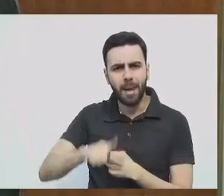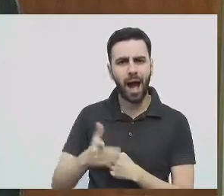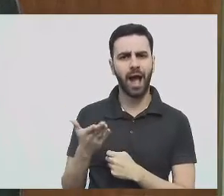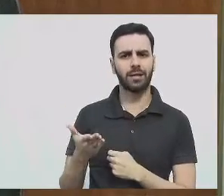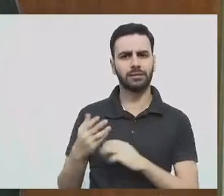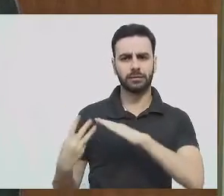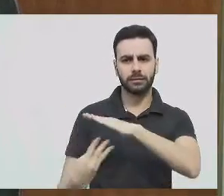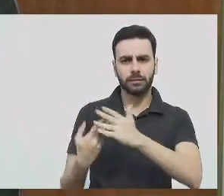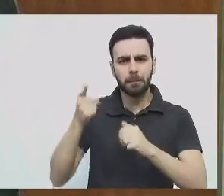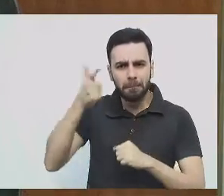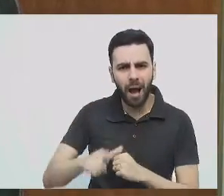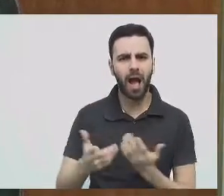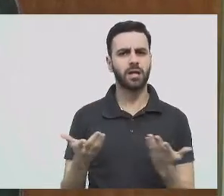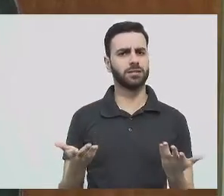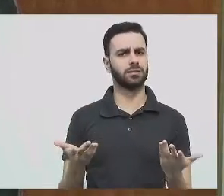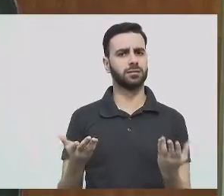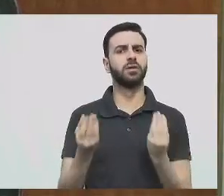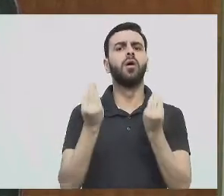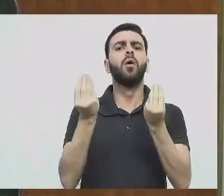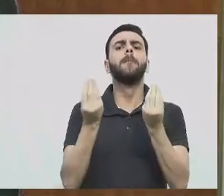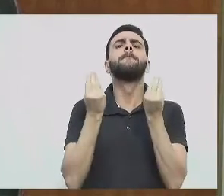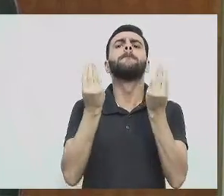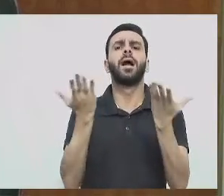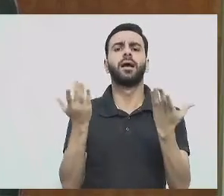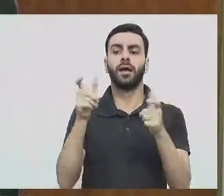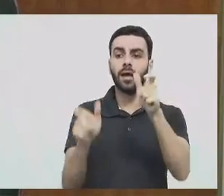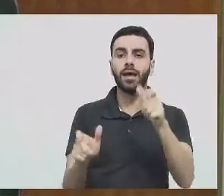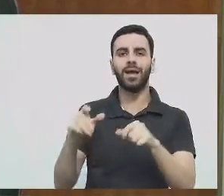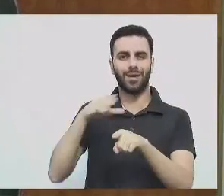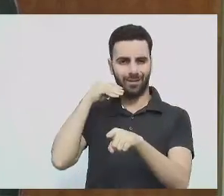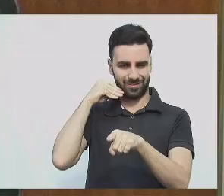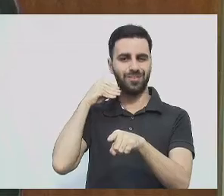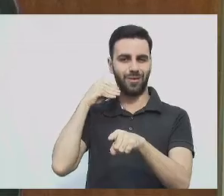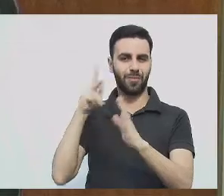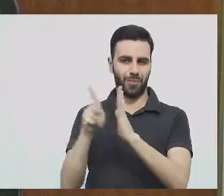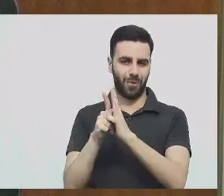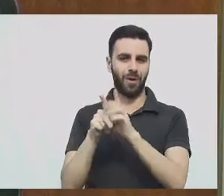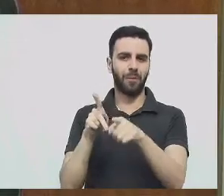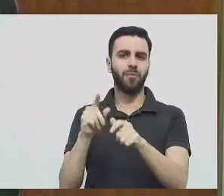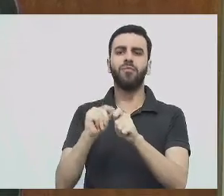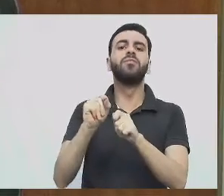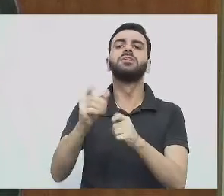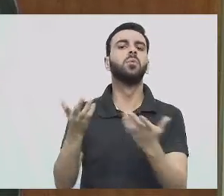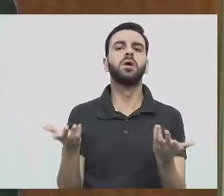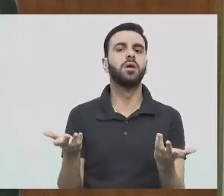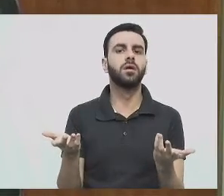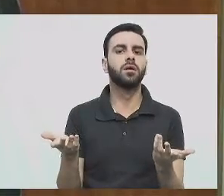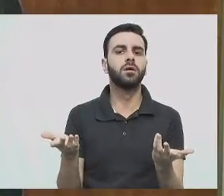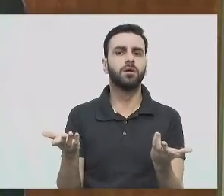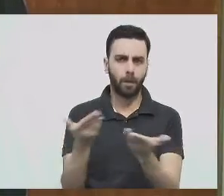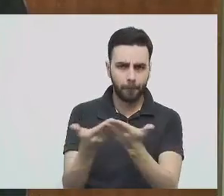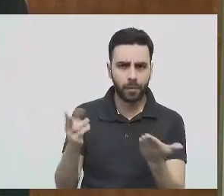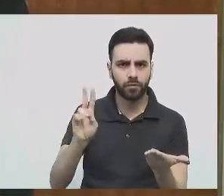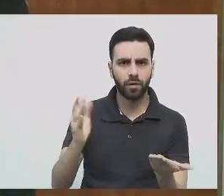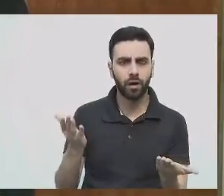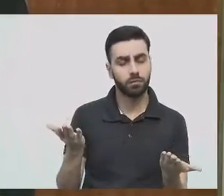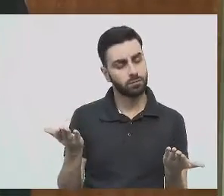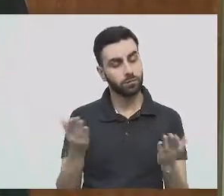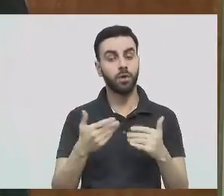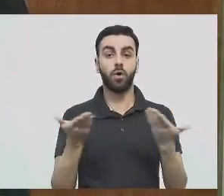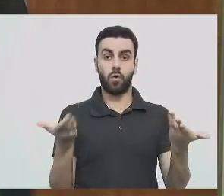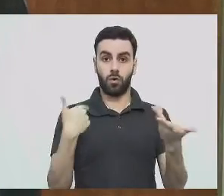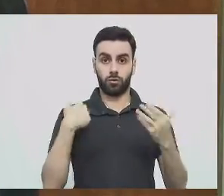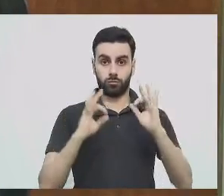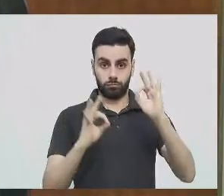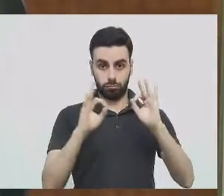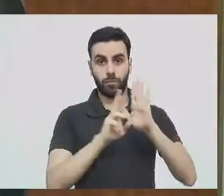terceirizar leitura de hidrômetro. E o que que vai fazer com os servidores que hoje prestam esse serviço na autarquia? Meus nobres colegas, eu estou entrando